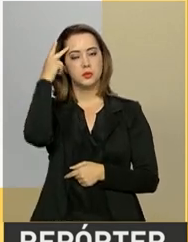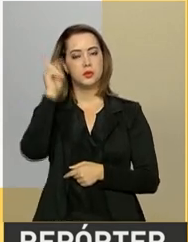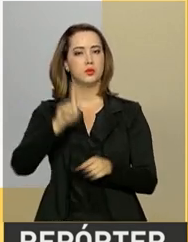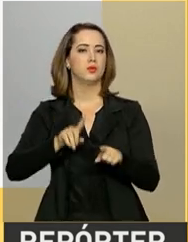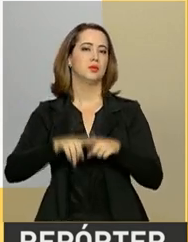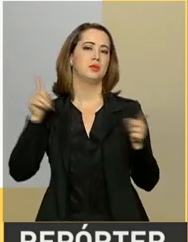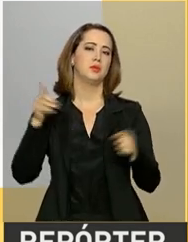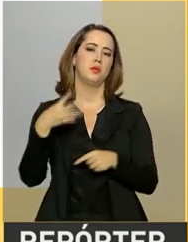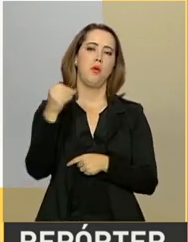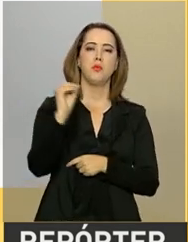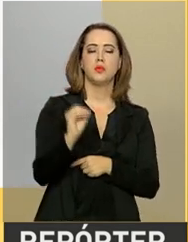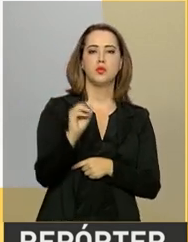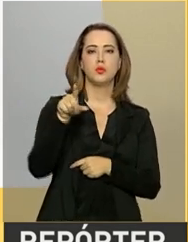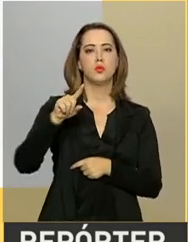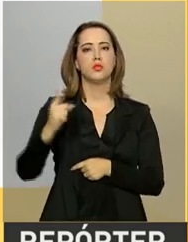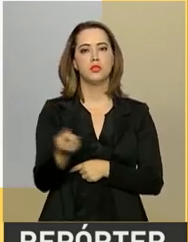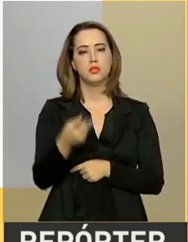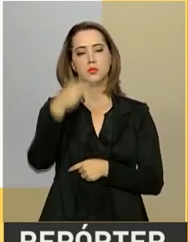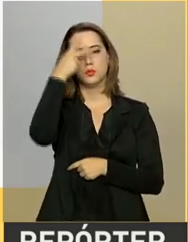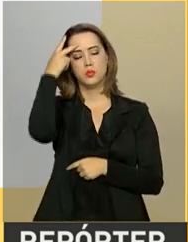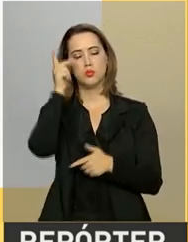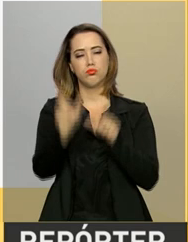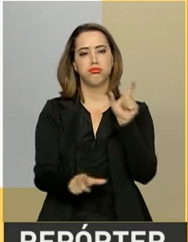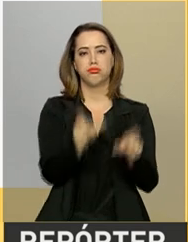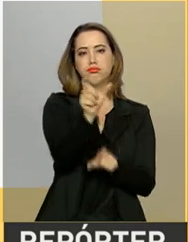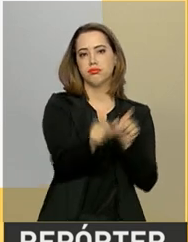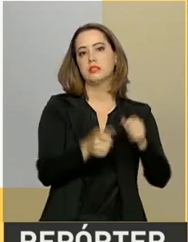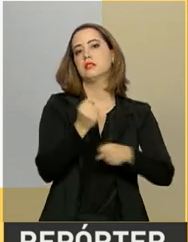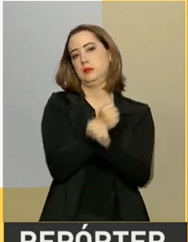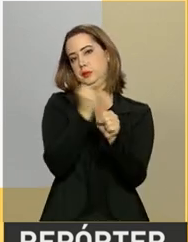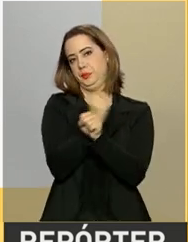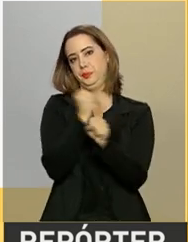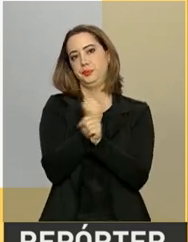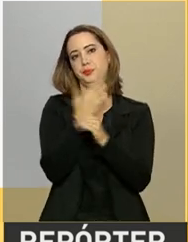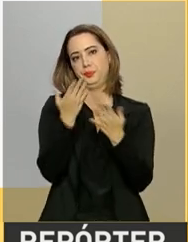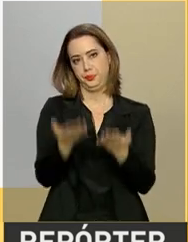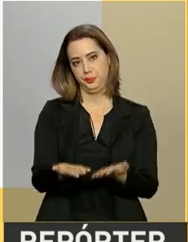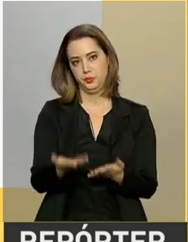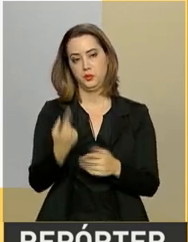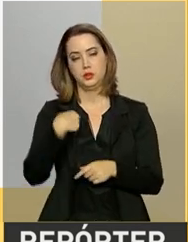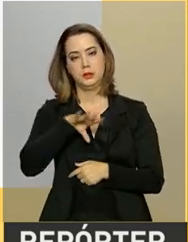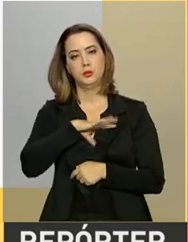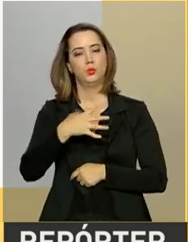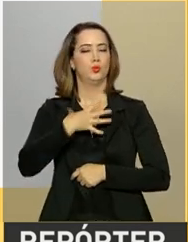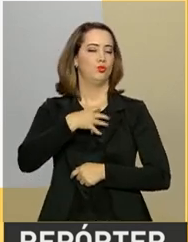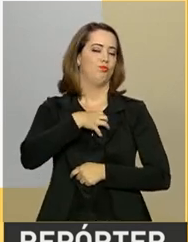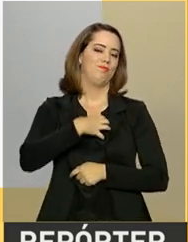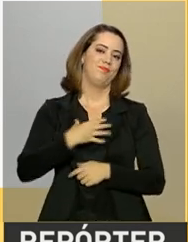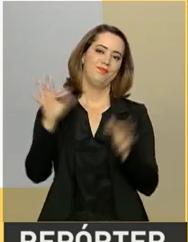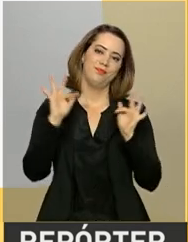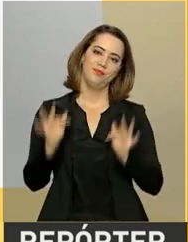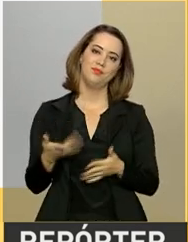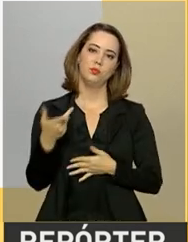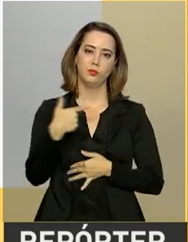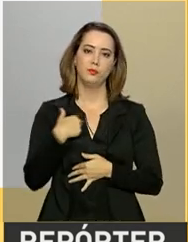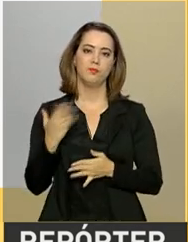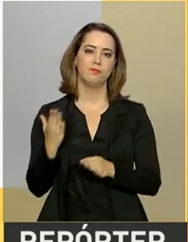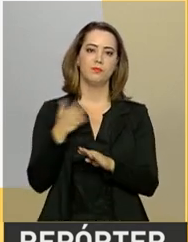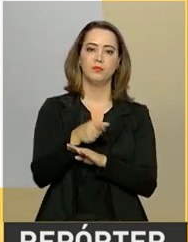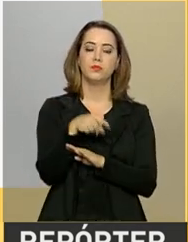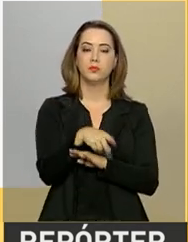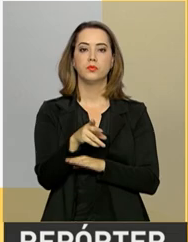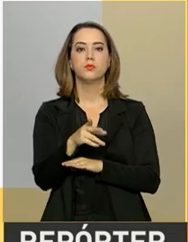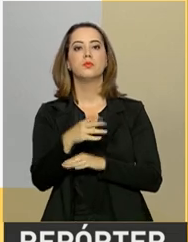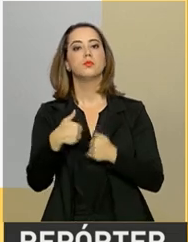40.000 pessoas que trabalharam eh na obra então aqui eu muita satisfação que eu participei deste